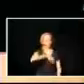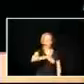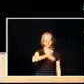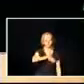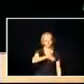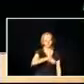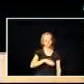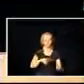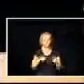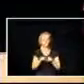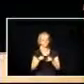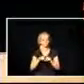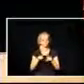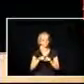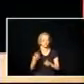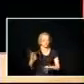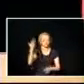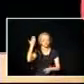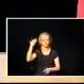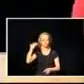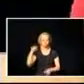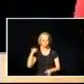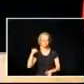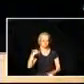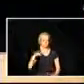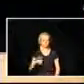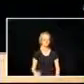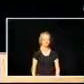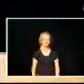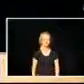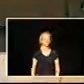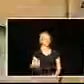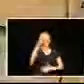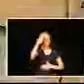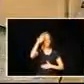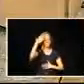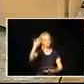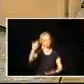também retroativa. São essas minhas considerações. Muito obrigada.